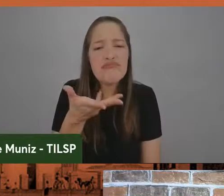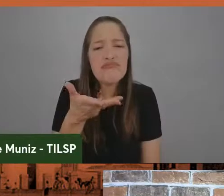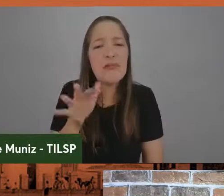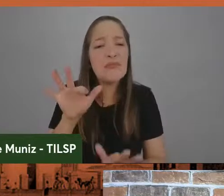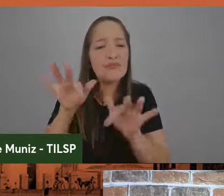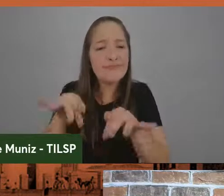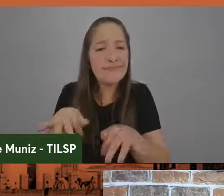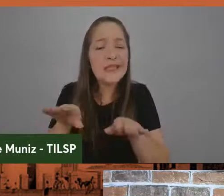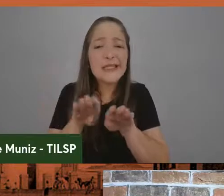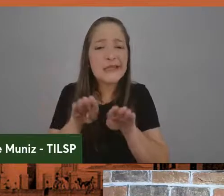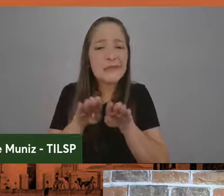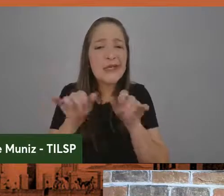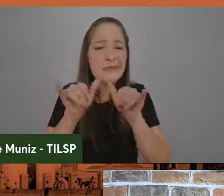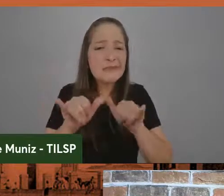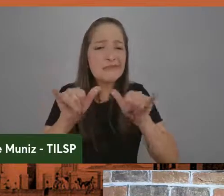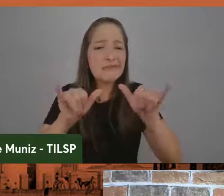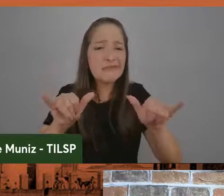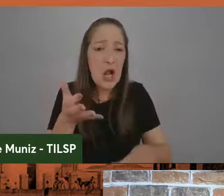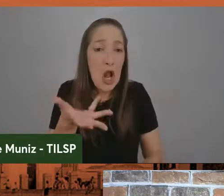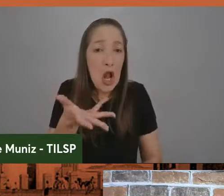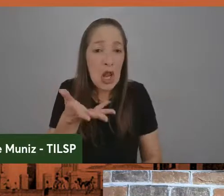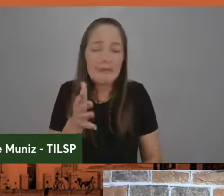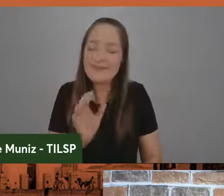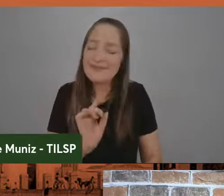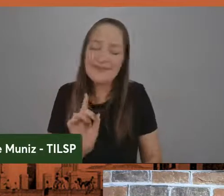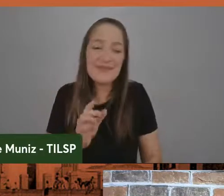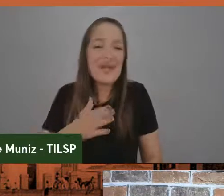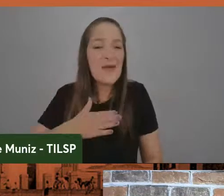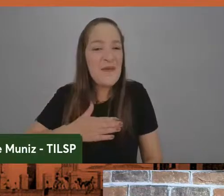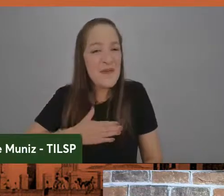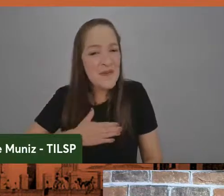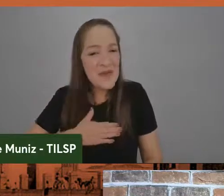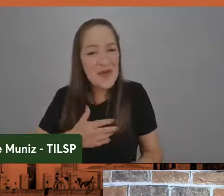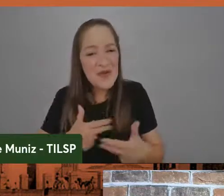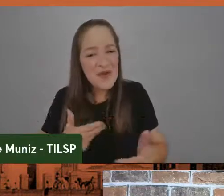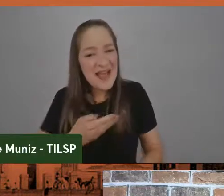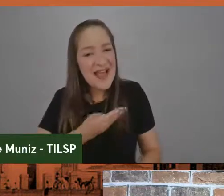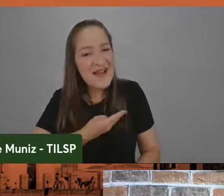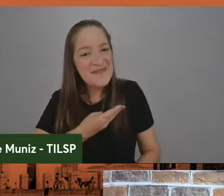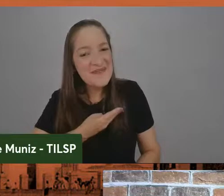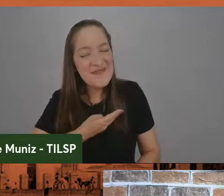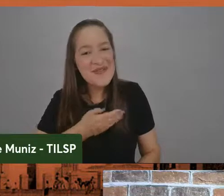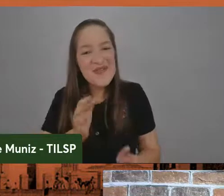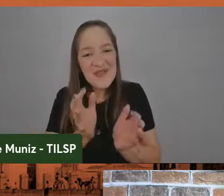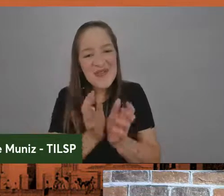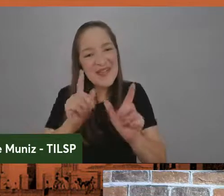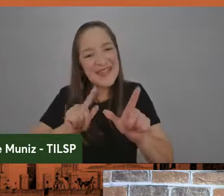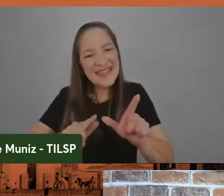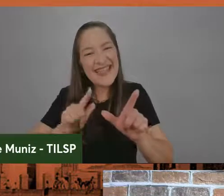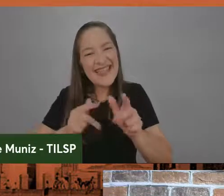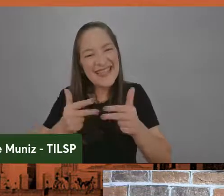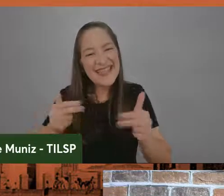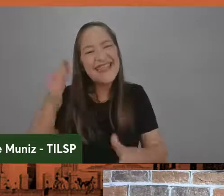publicar. Aí, meus amigos, minhas amigas da Companhia das Letras são testemunhas que...